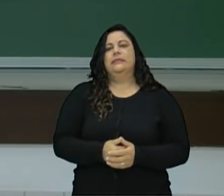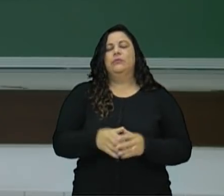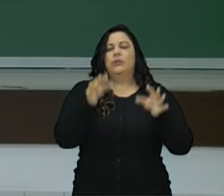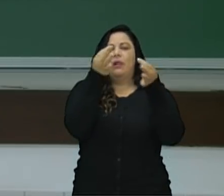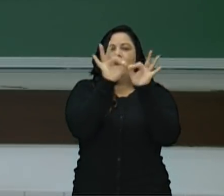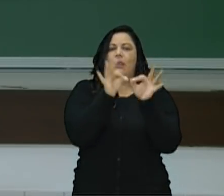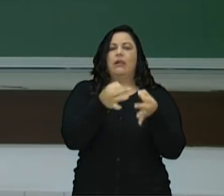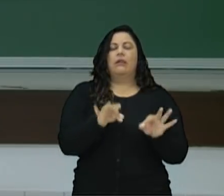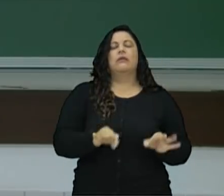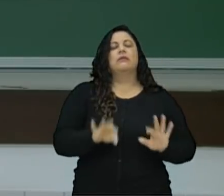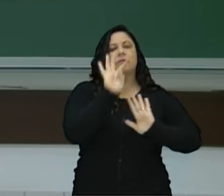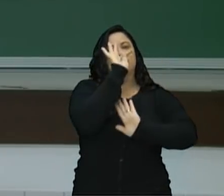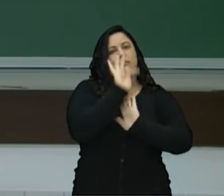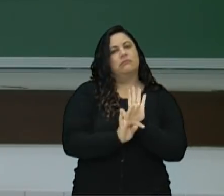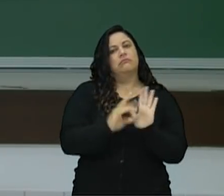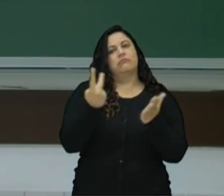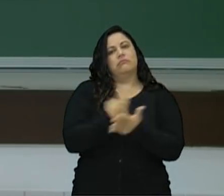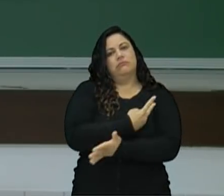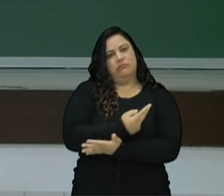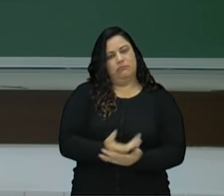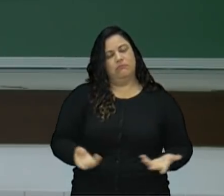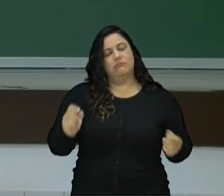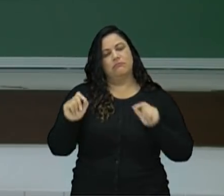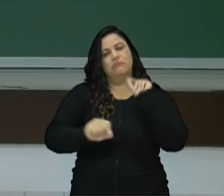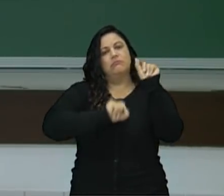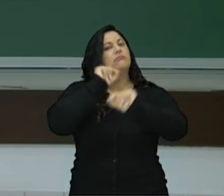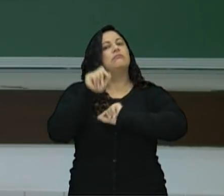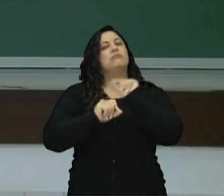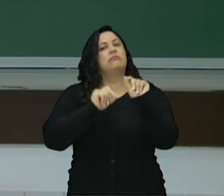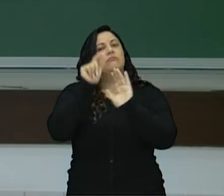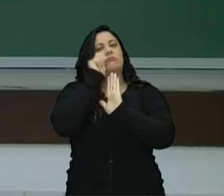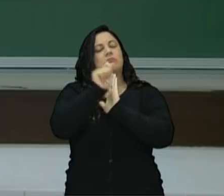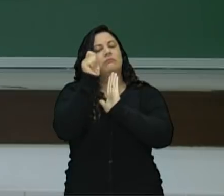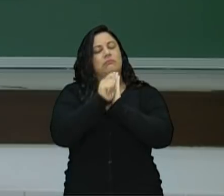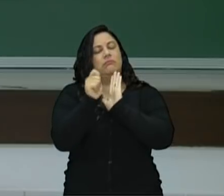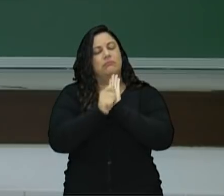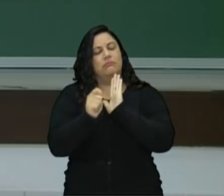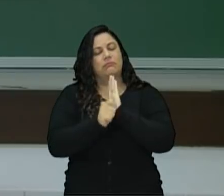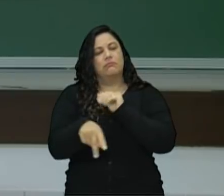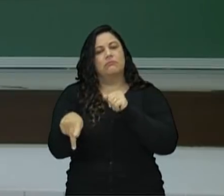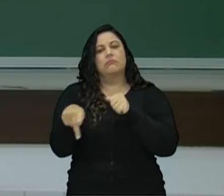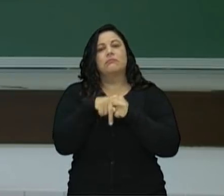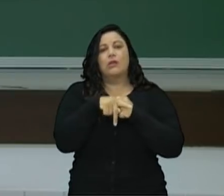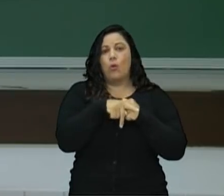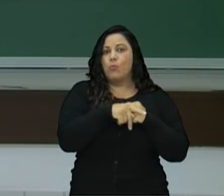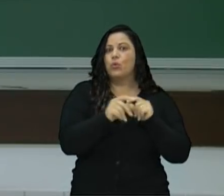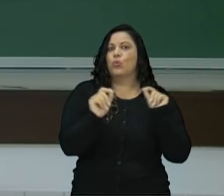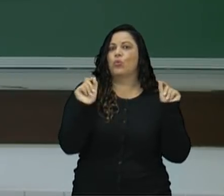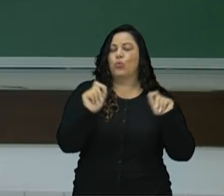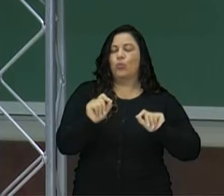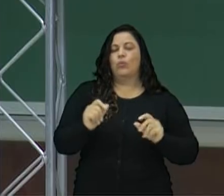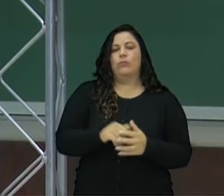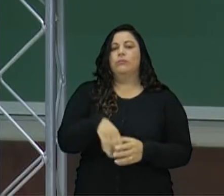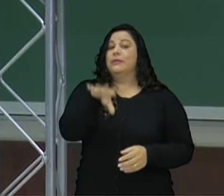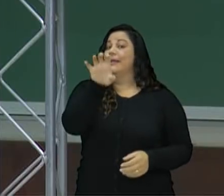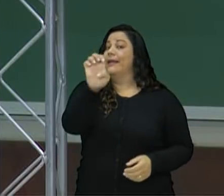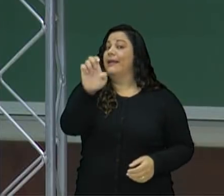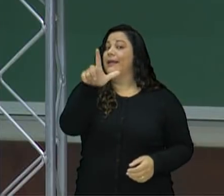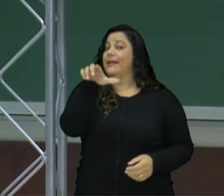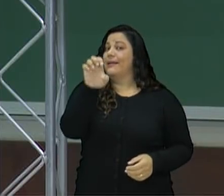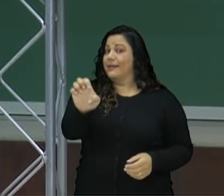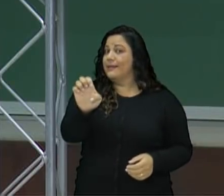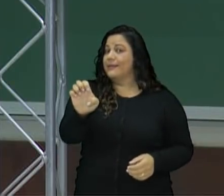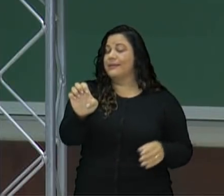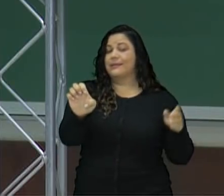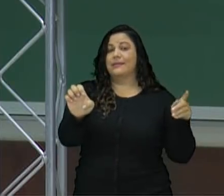estética textual, o que foi feito ali? O escritor colocou um pronome, o pronome pessoal do caso reto, ele, como